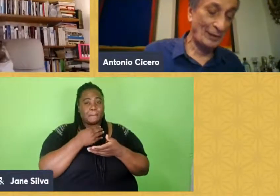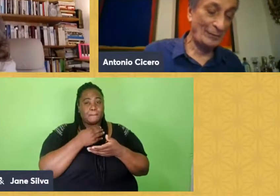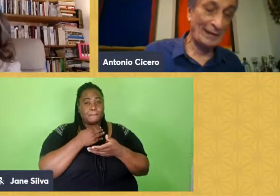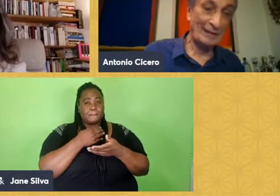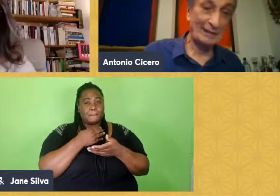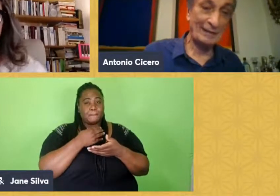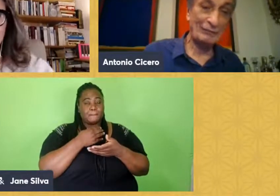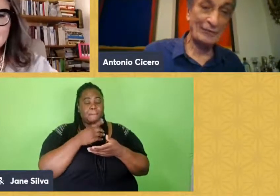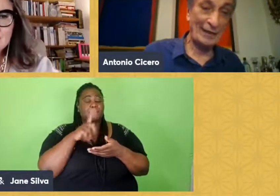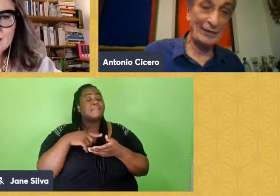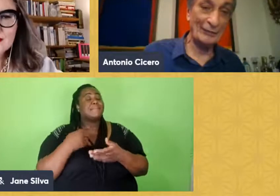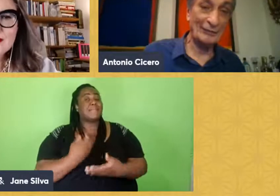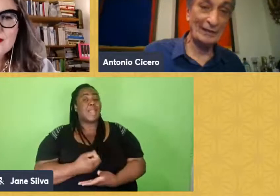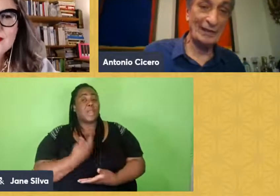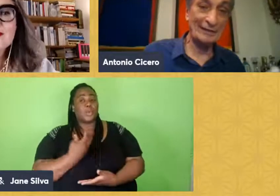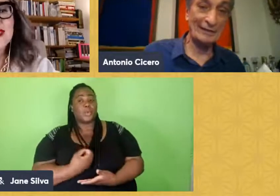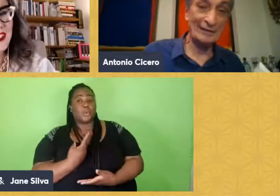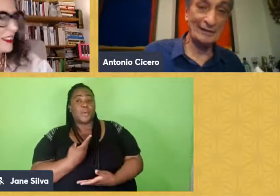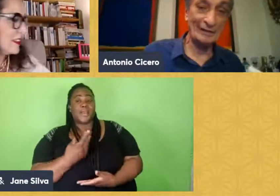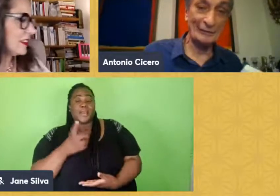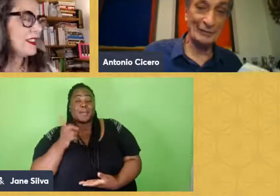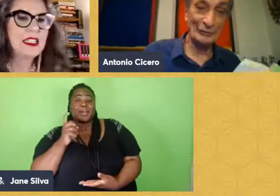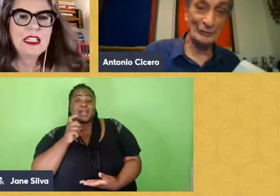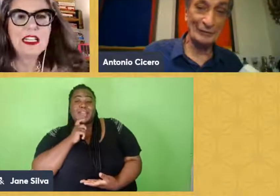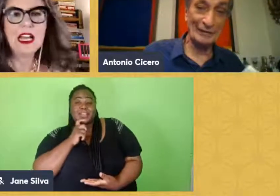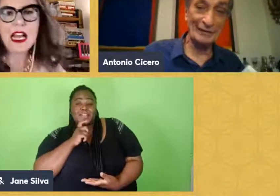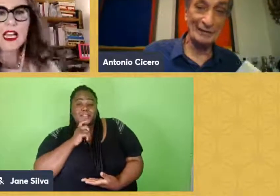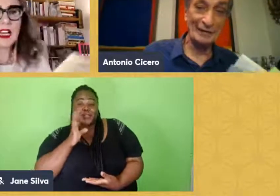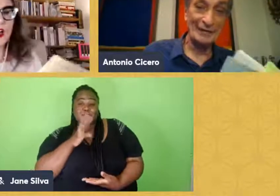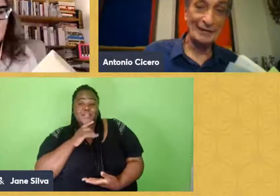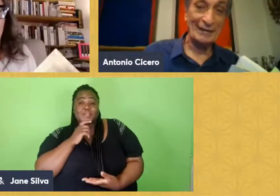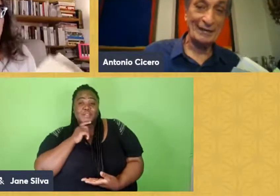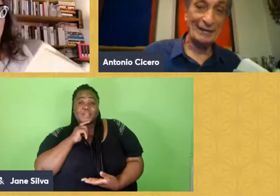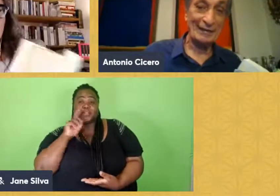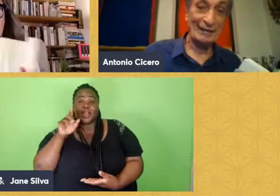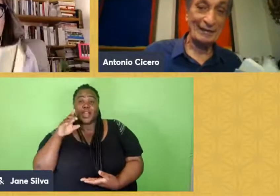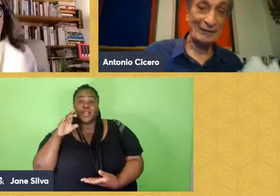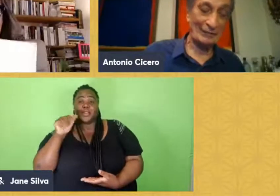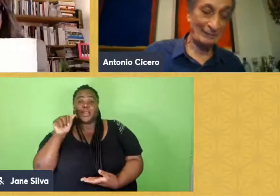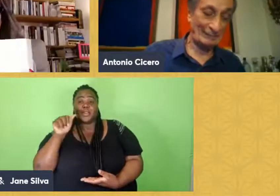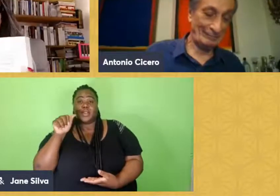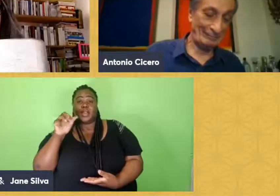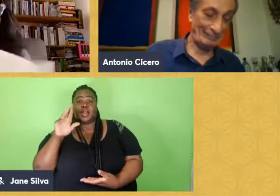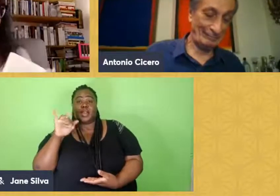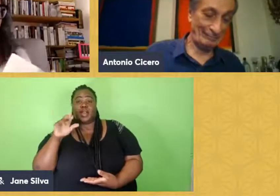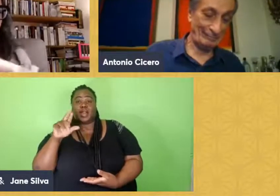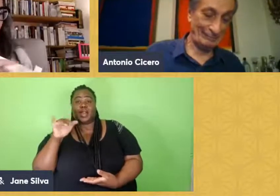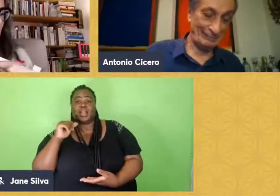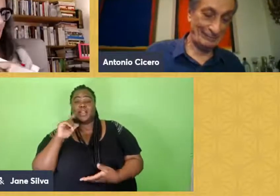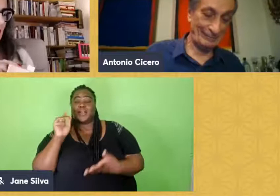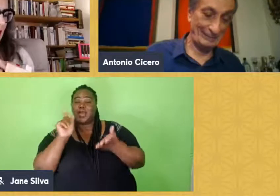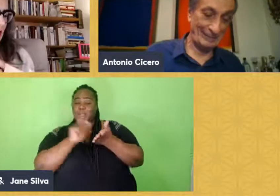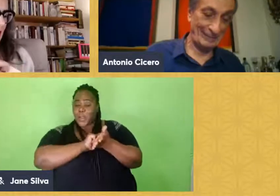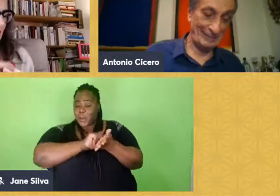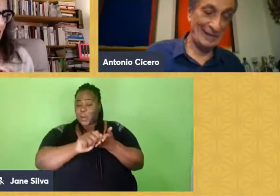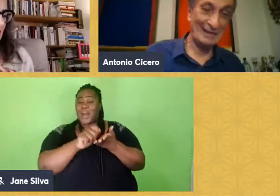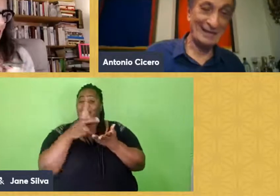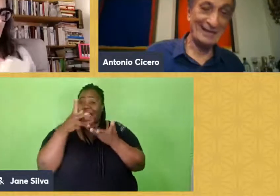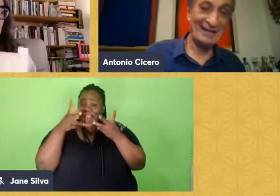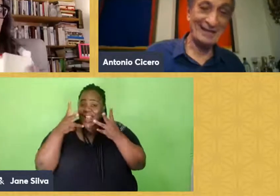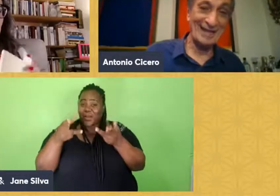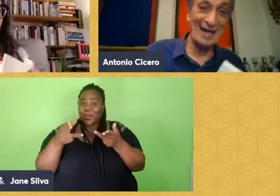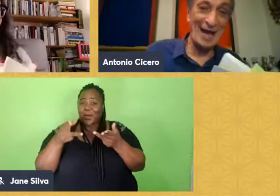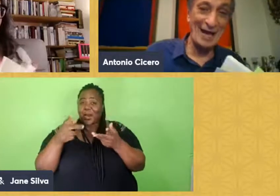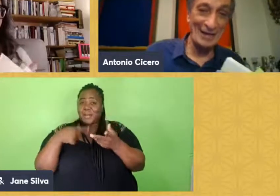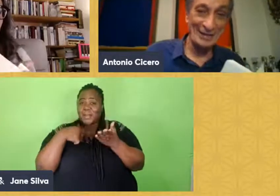O poema Inverno, que a Adriana Calcanhoto canta. Eu marquei o inverno, Antônio Cícero, acredite se quiser.